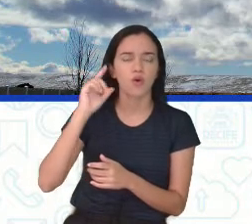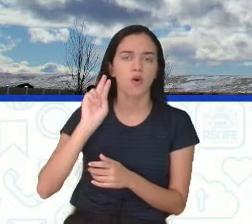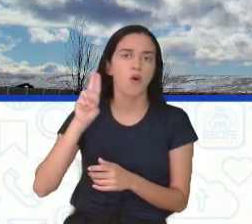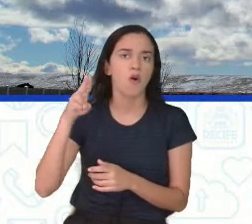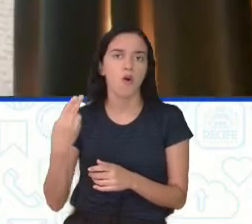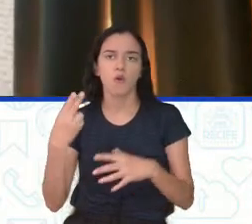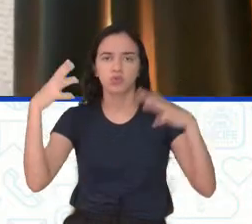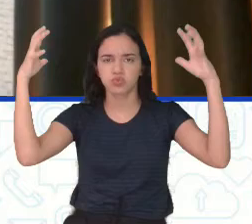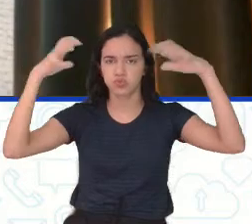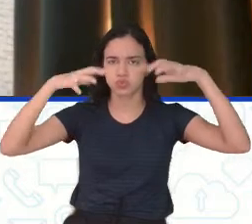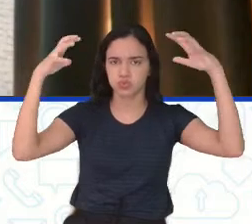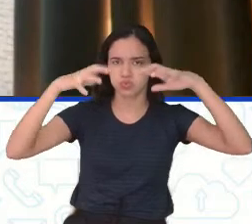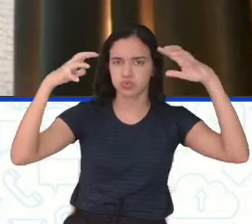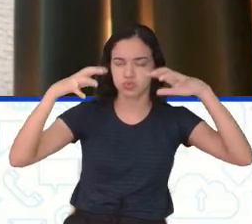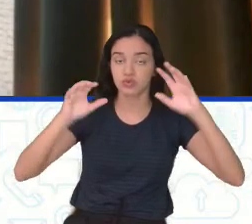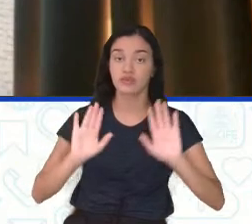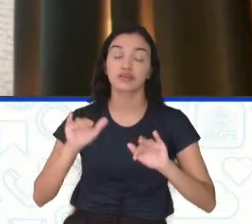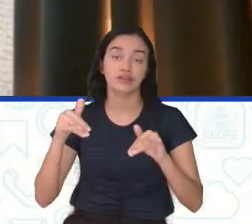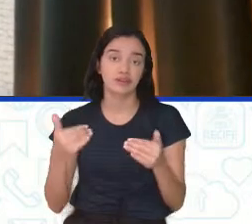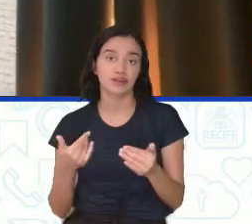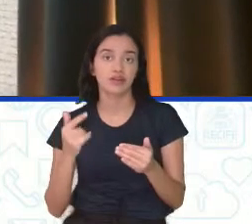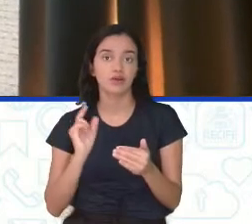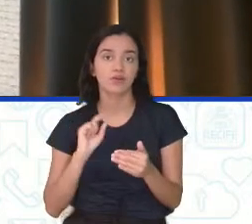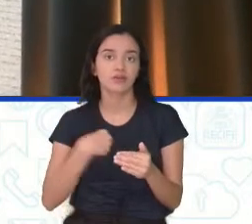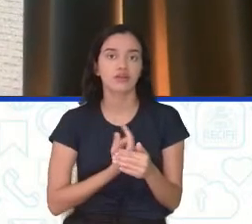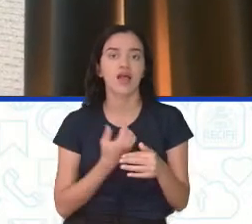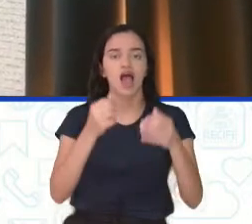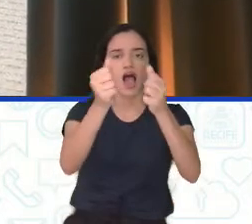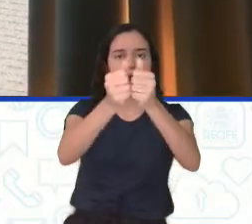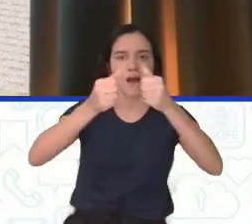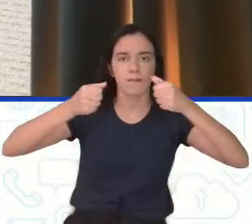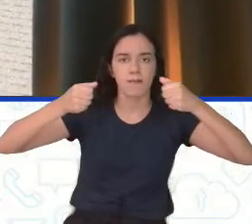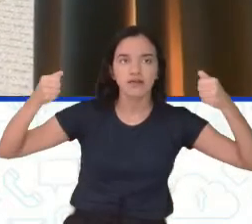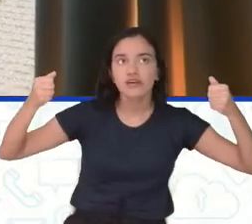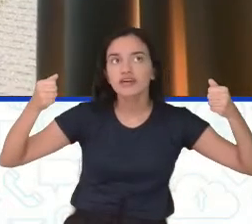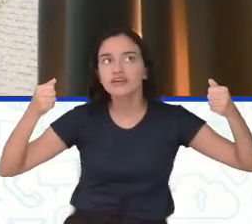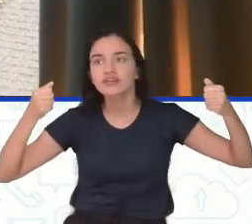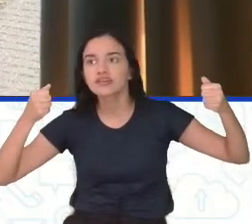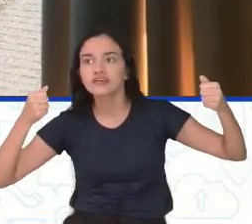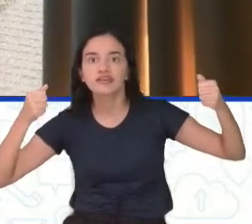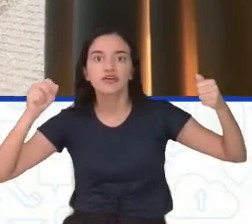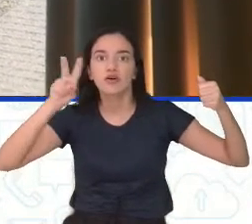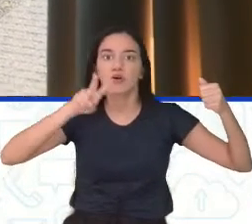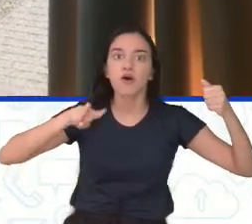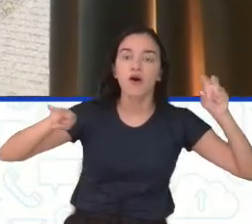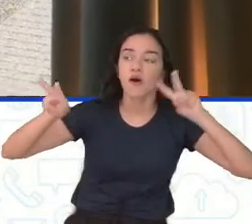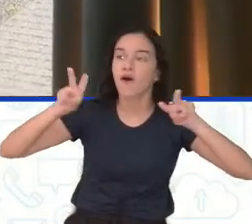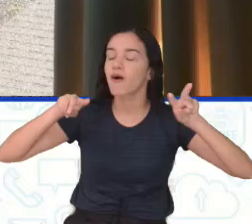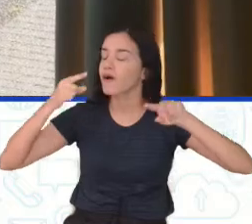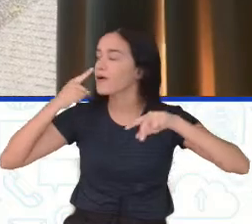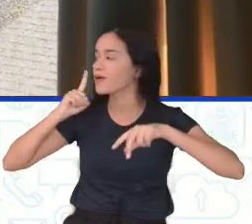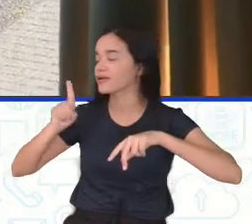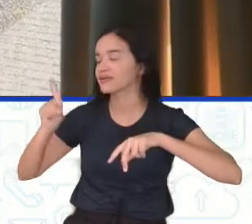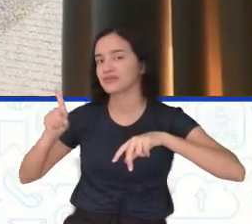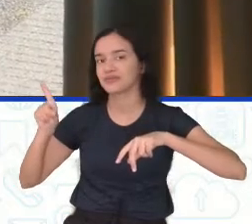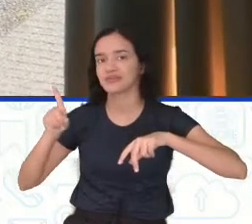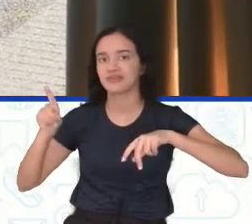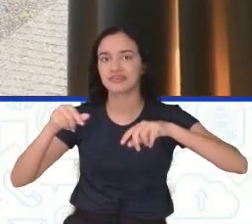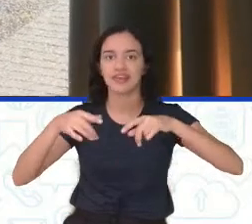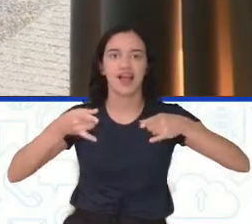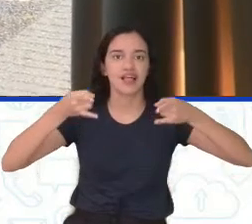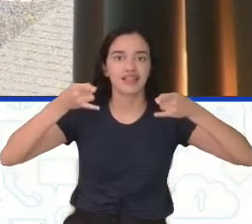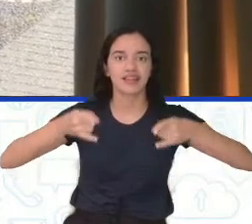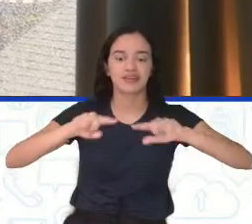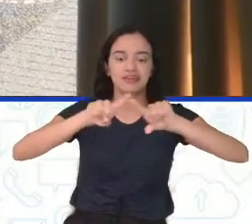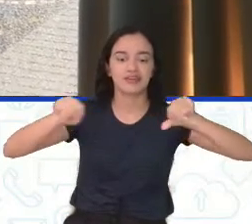está chuvoso. Então, quando a gente abre a janela assim, ó. Olha, Juninho, teu quarto lá, ó. Olha,